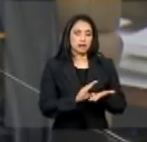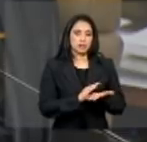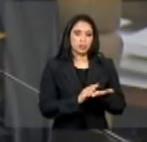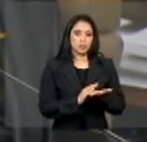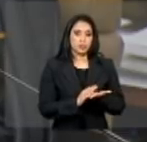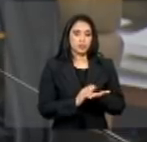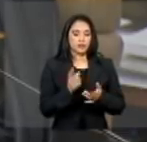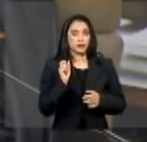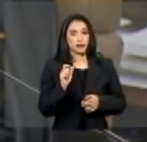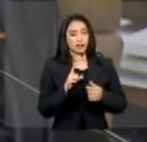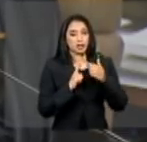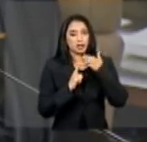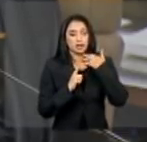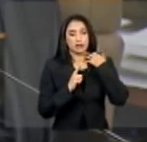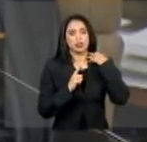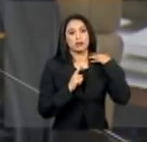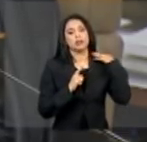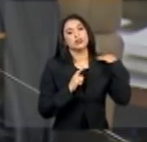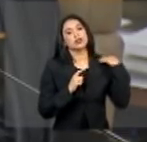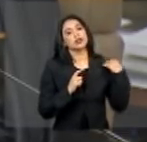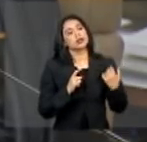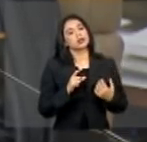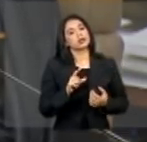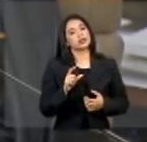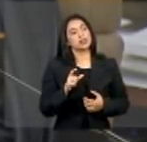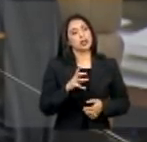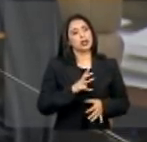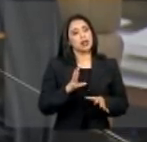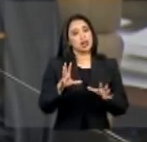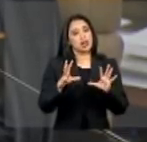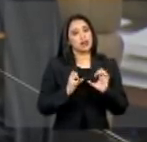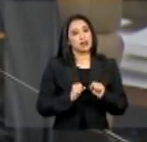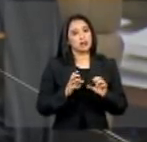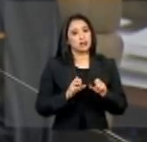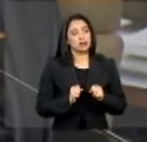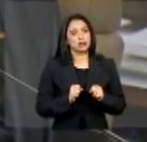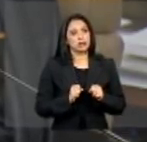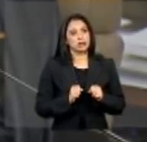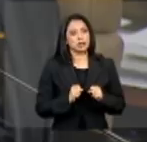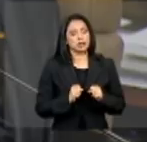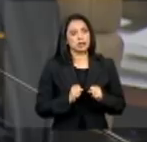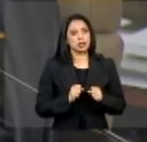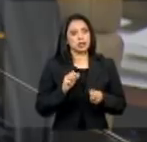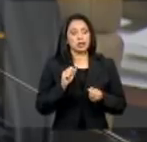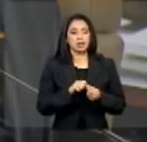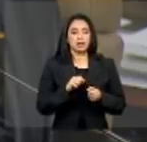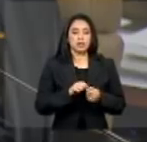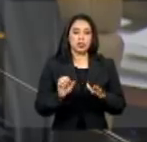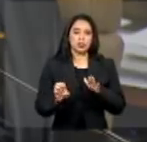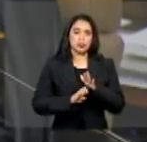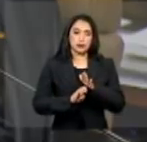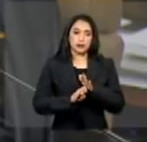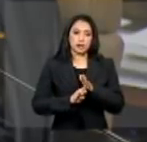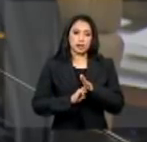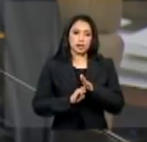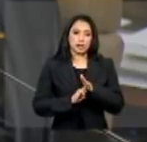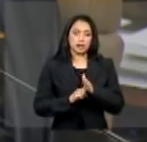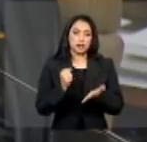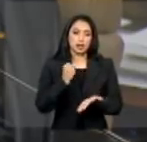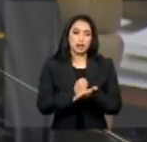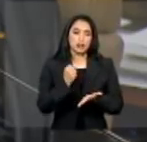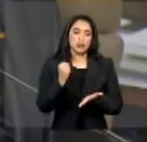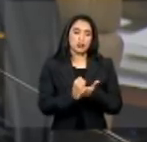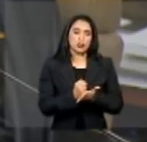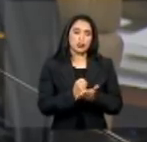contrapartida decorrentes de alegados favorecimentos concedidos a empresas em contratos firmados com a referida